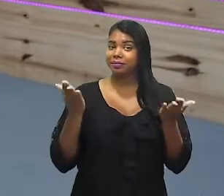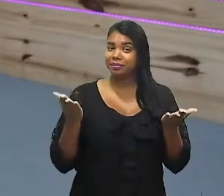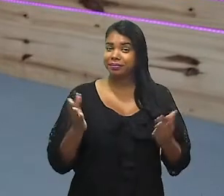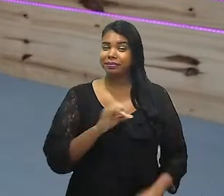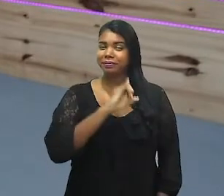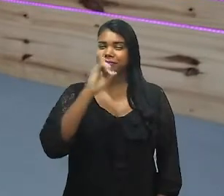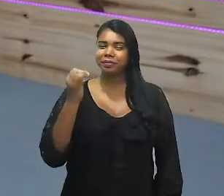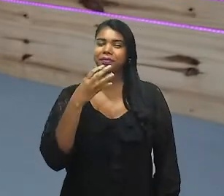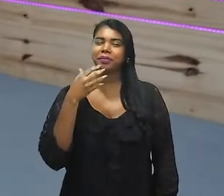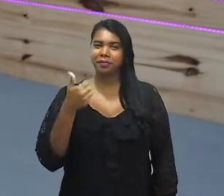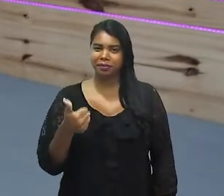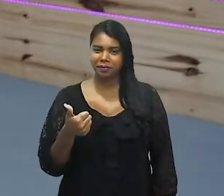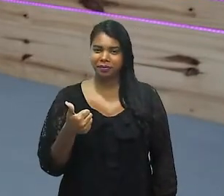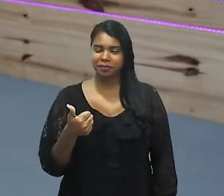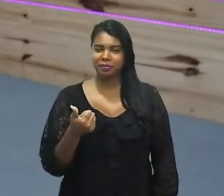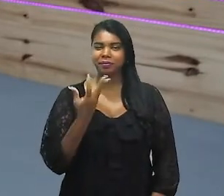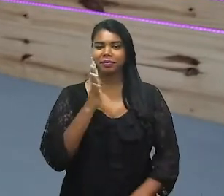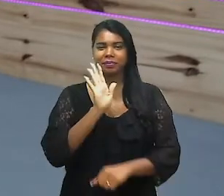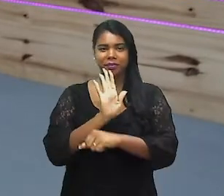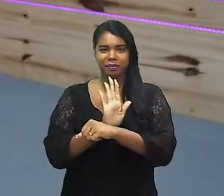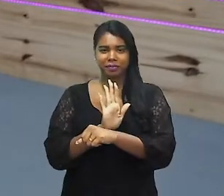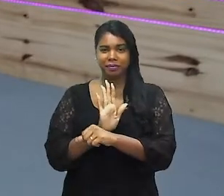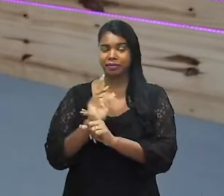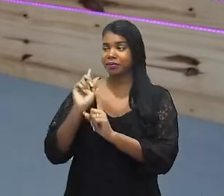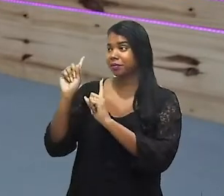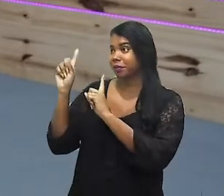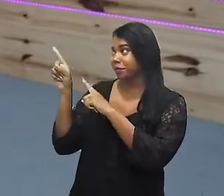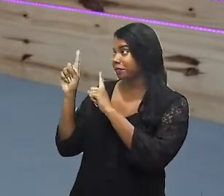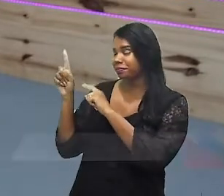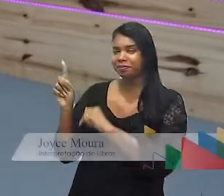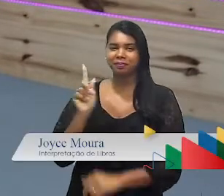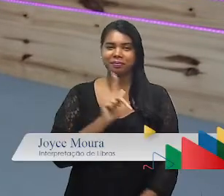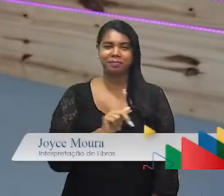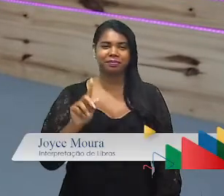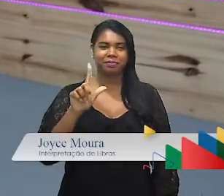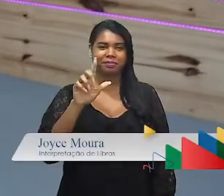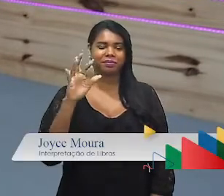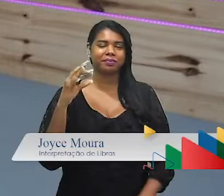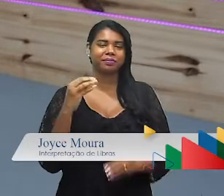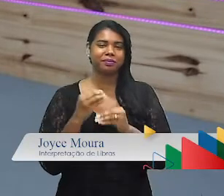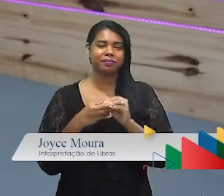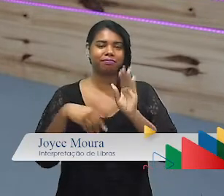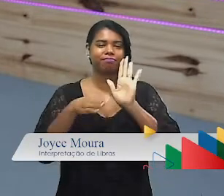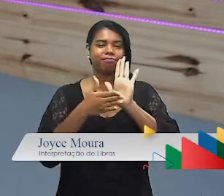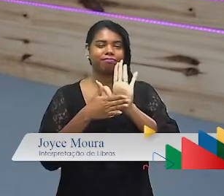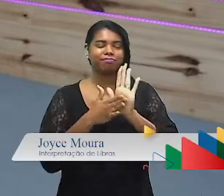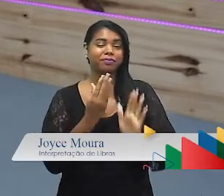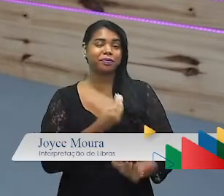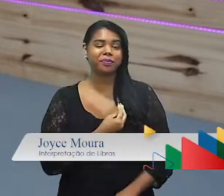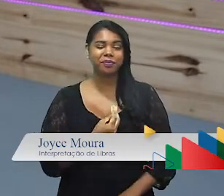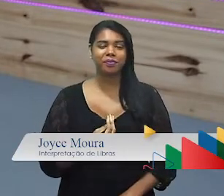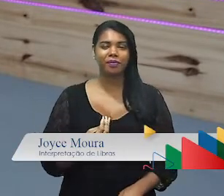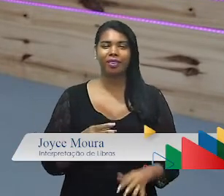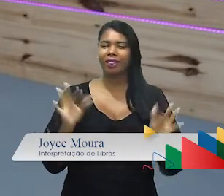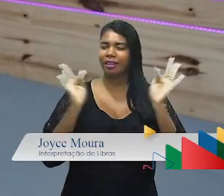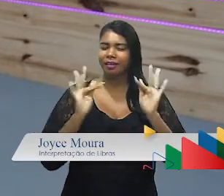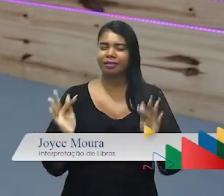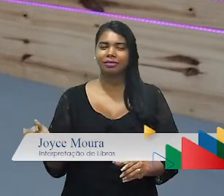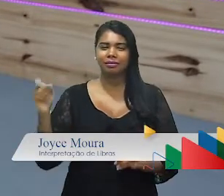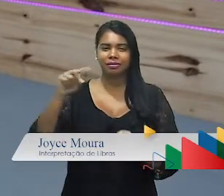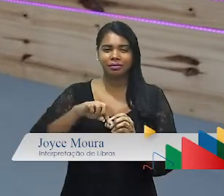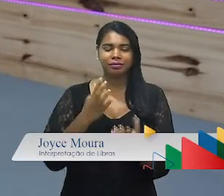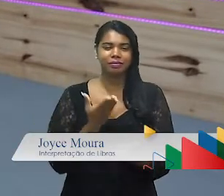Oi, minha gente, tudo bom? Boa tarde. Aqui é a professora Tainá Leal de Projeto de Vida e eu estou animadíssima com esse